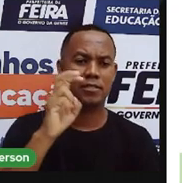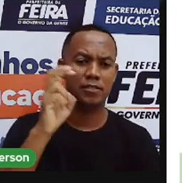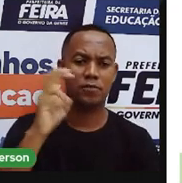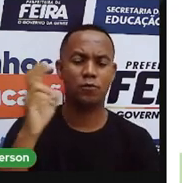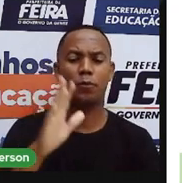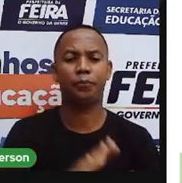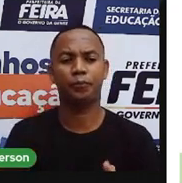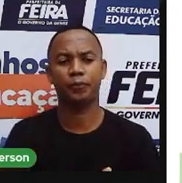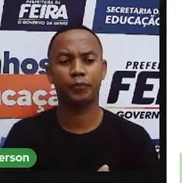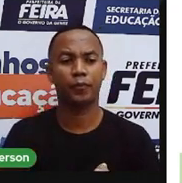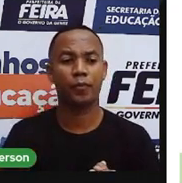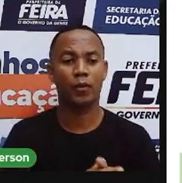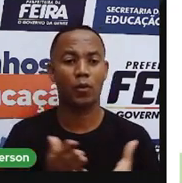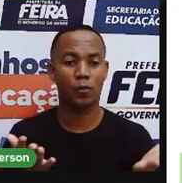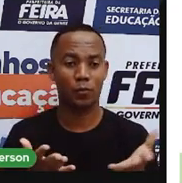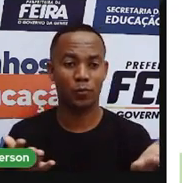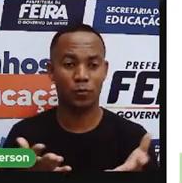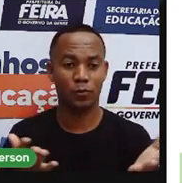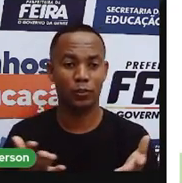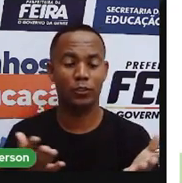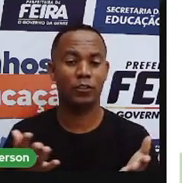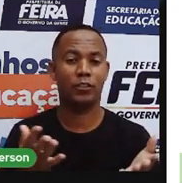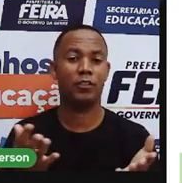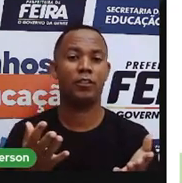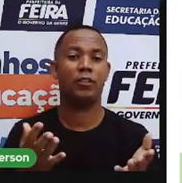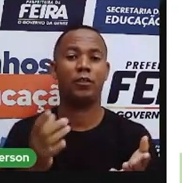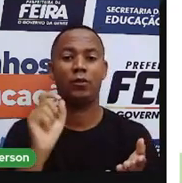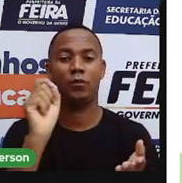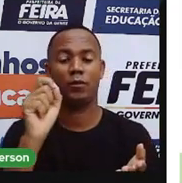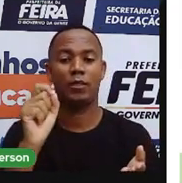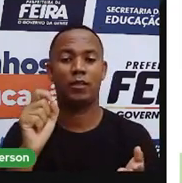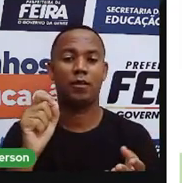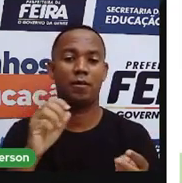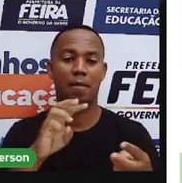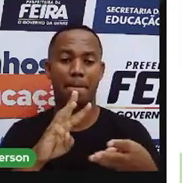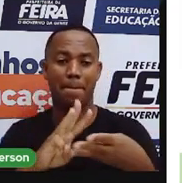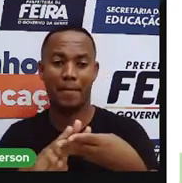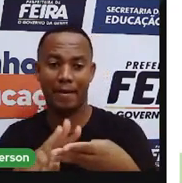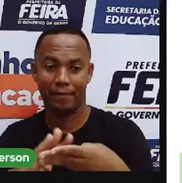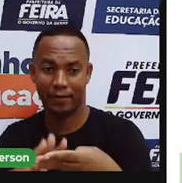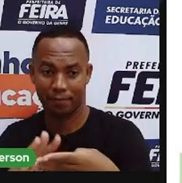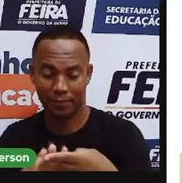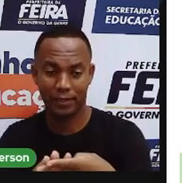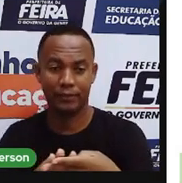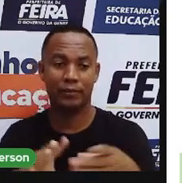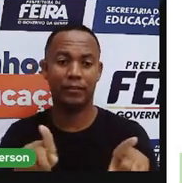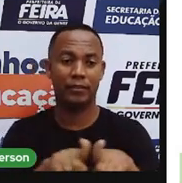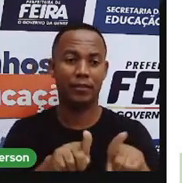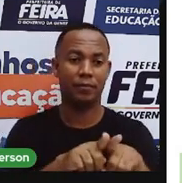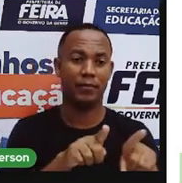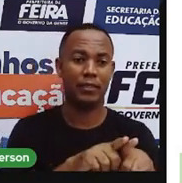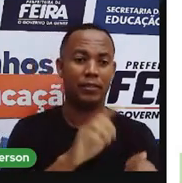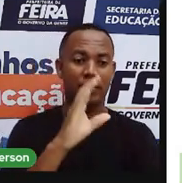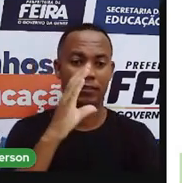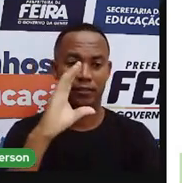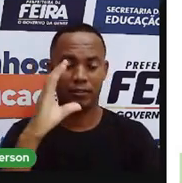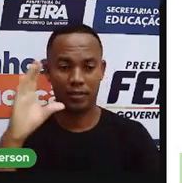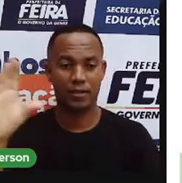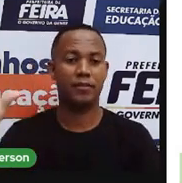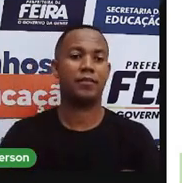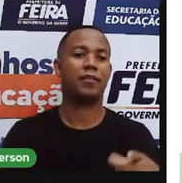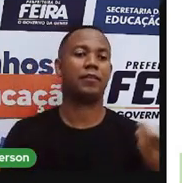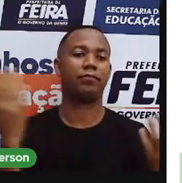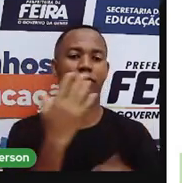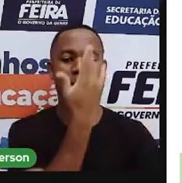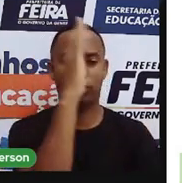de conhecimento, matemática e ciências da natureza. Vamos lá, terceiro ano, para mais uma aula? Vamos sim, né? Todo mundo